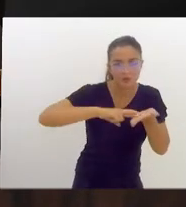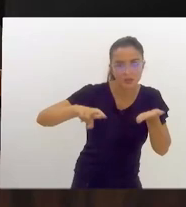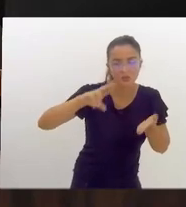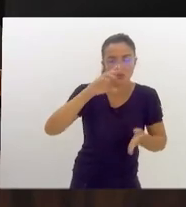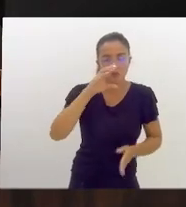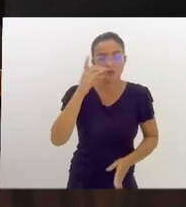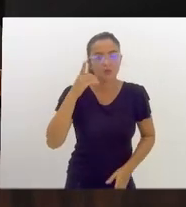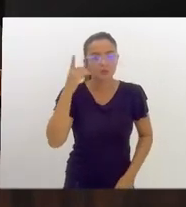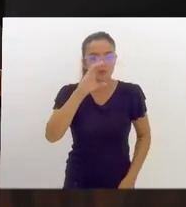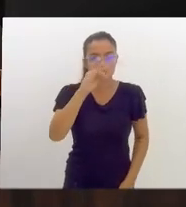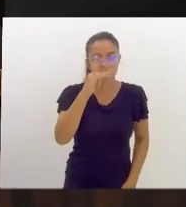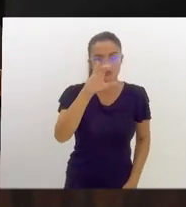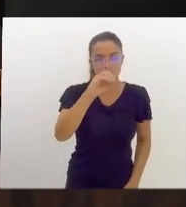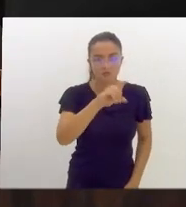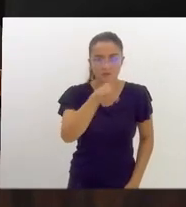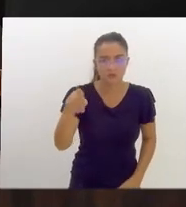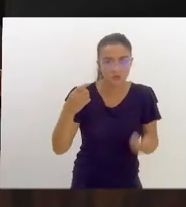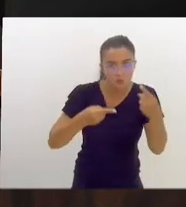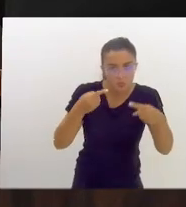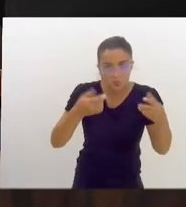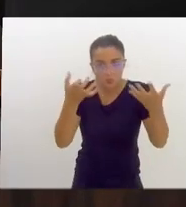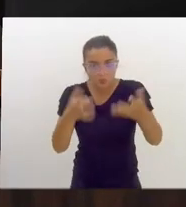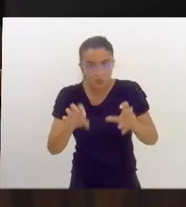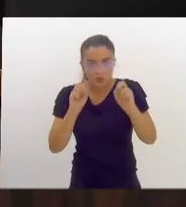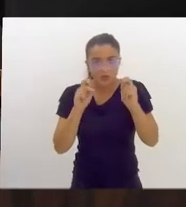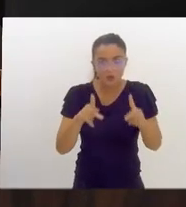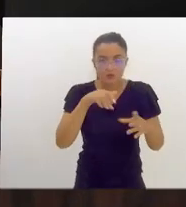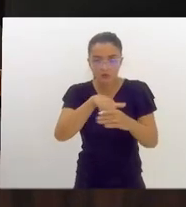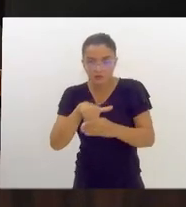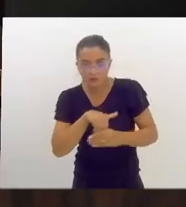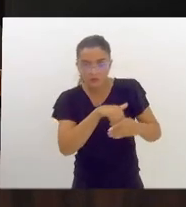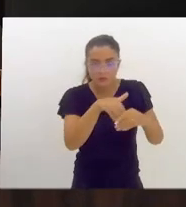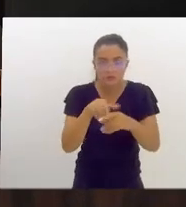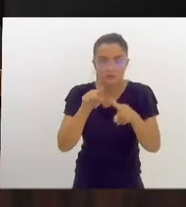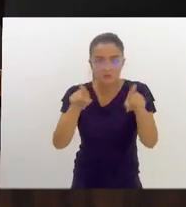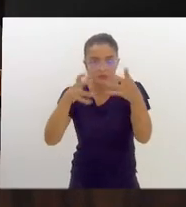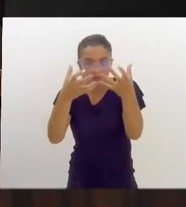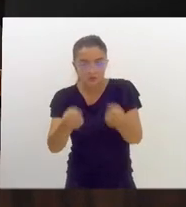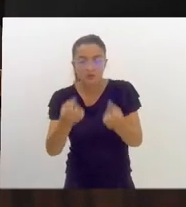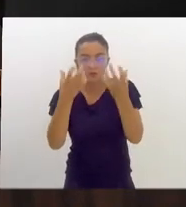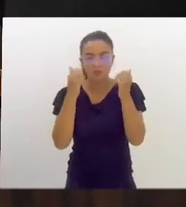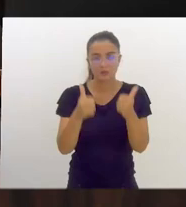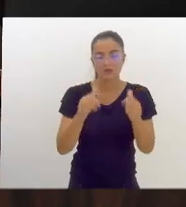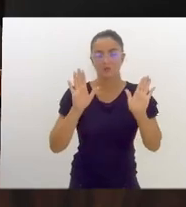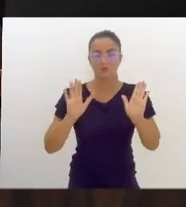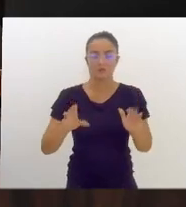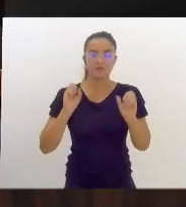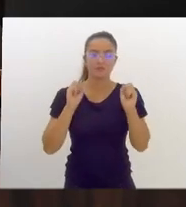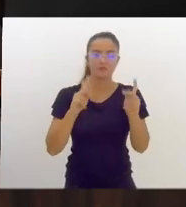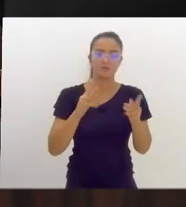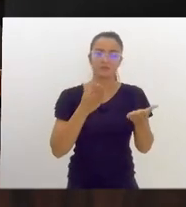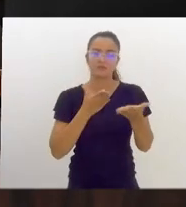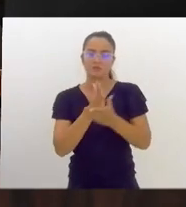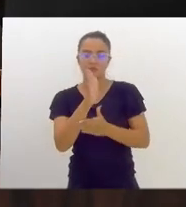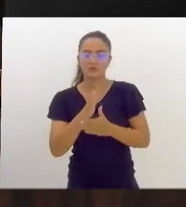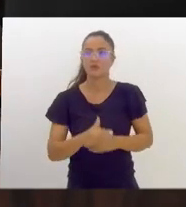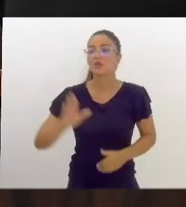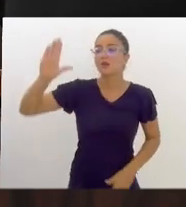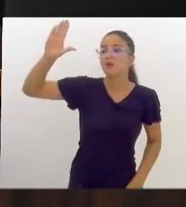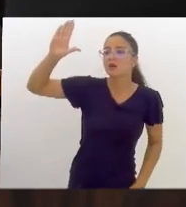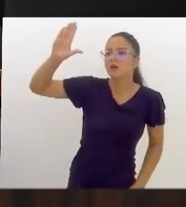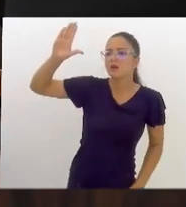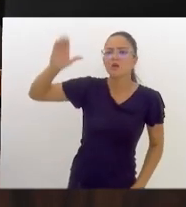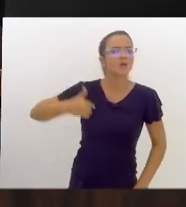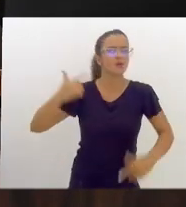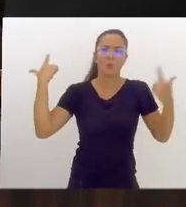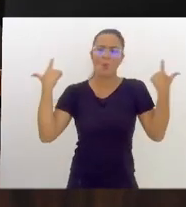Machado, em discussão, não havendo que queira discutir, encerrada a discussão, em votação. Senhores que aprovam, permaneçam como estão. Aprovado. Abstenção, abstenção da